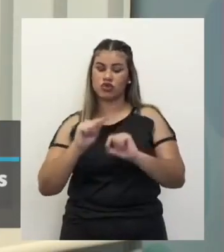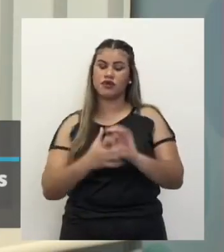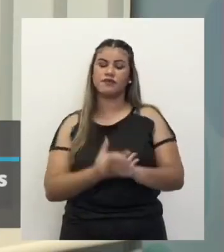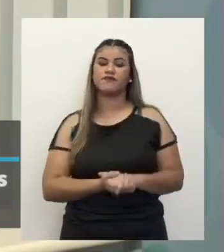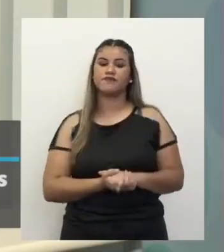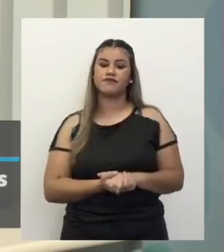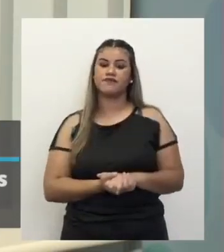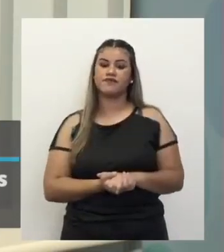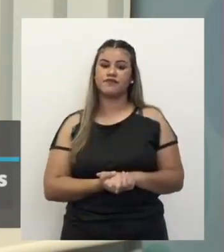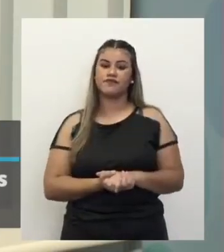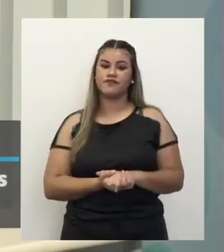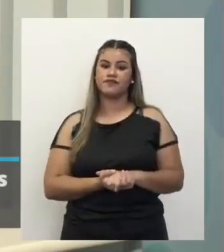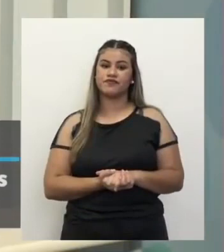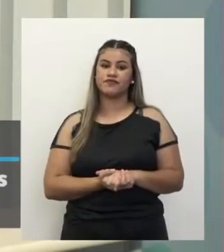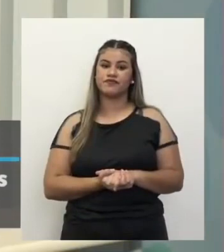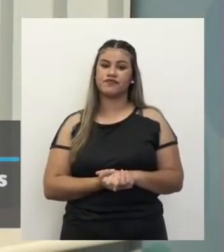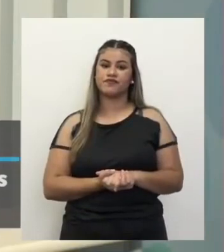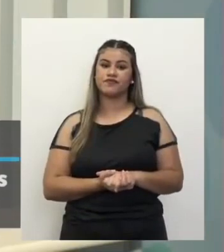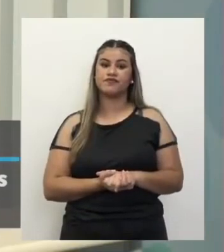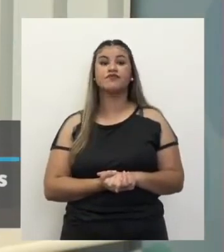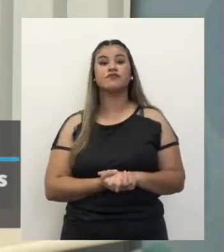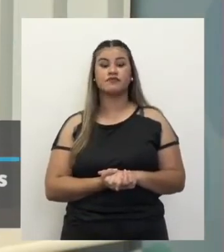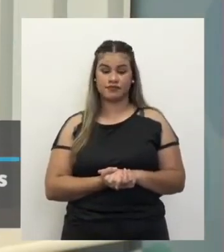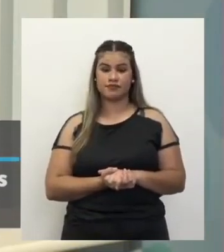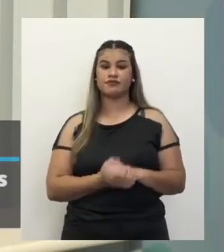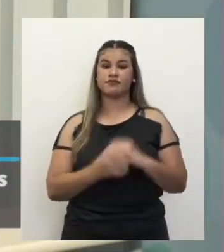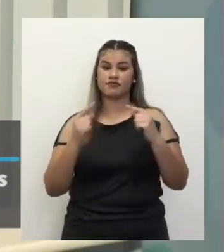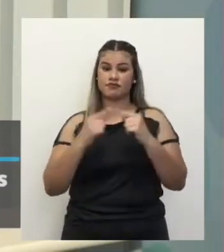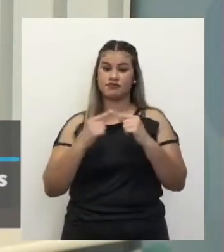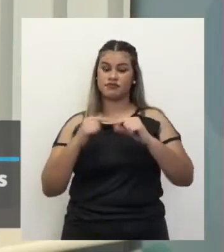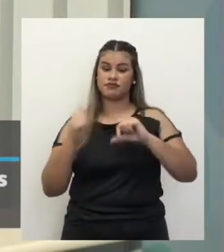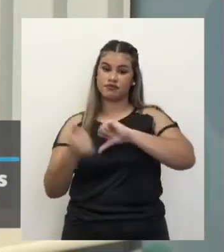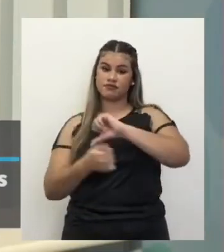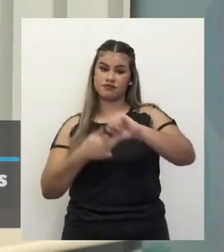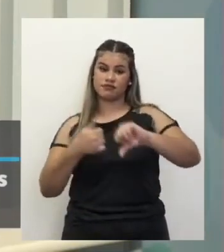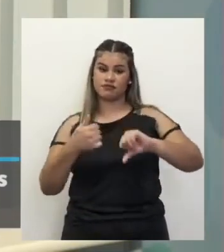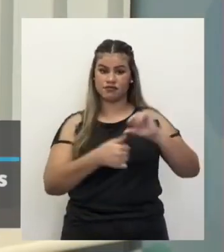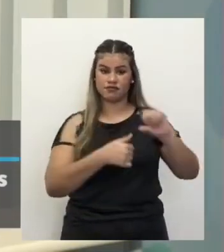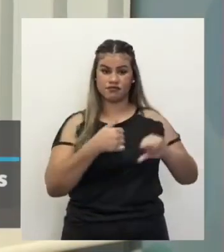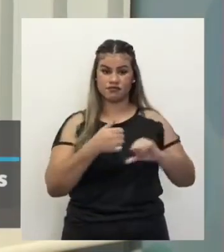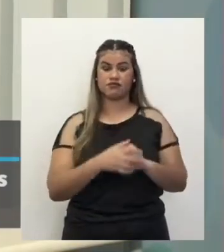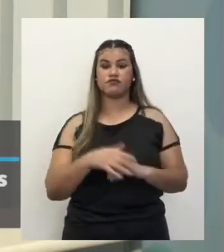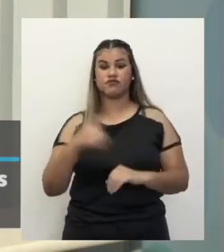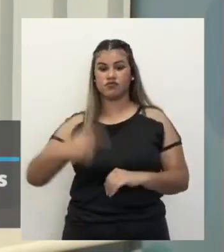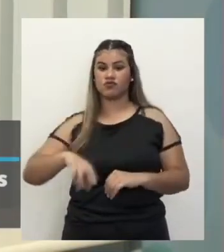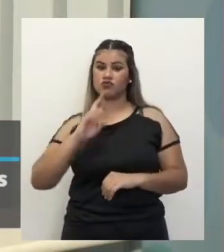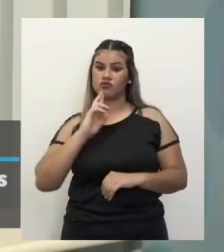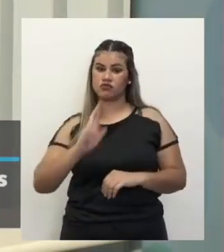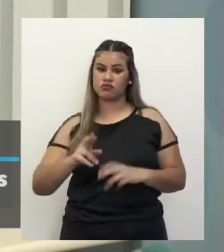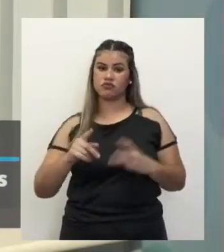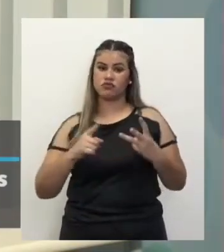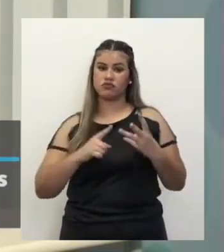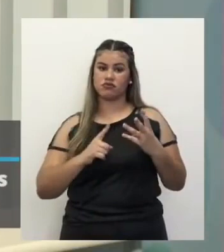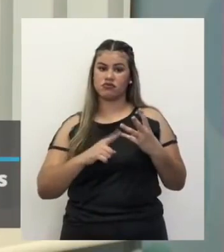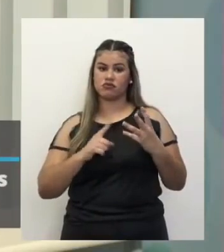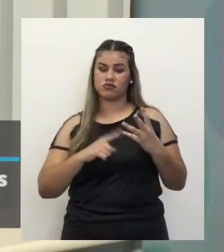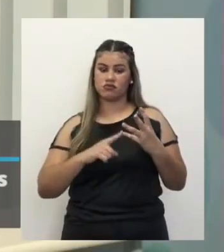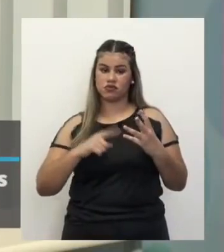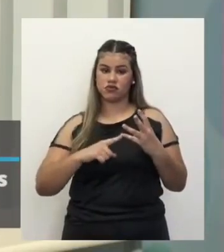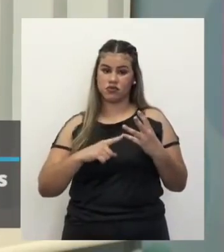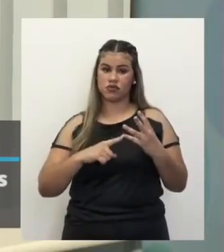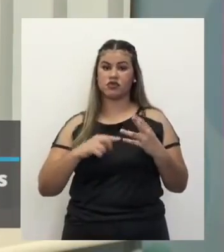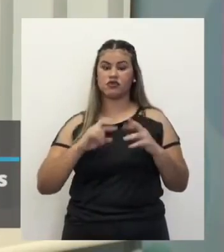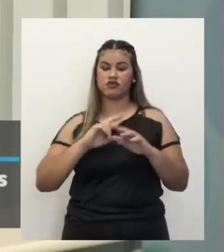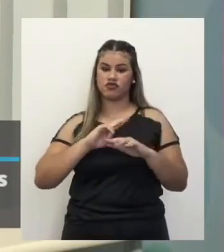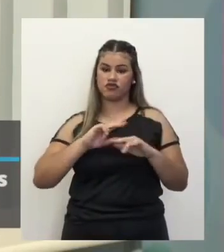E lembrando que isso está passando por transformações. Dentro também da nossa resposta de elementos que interferem na